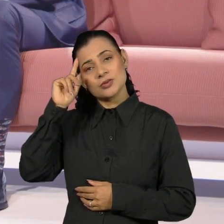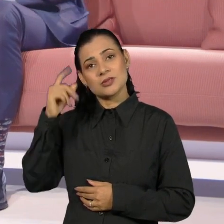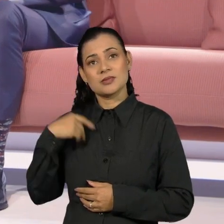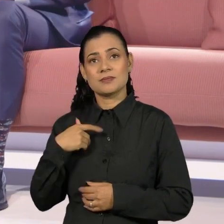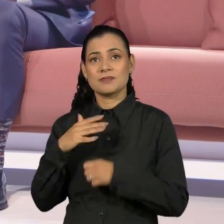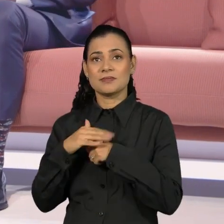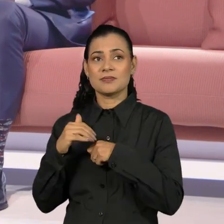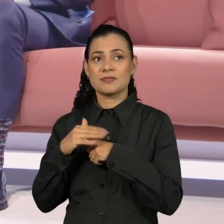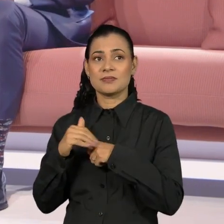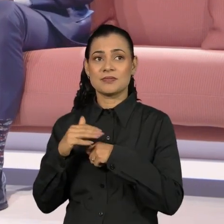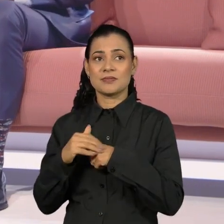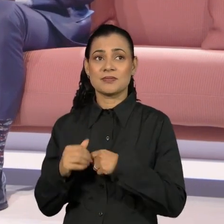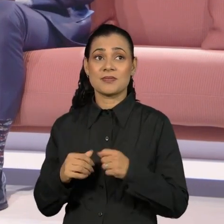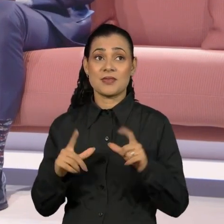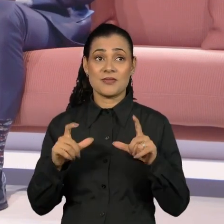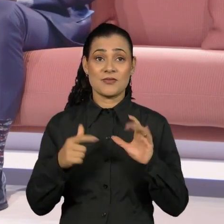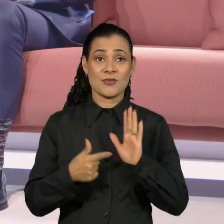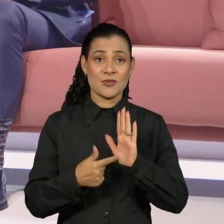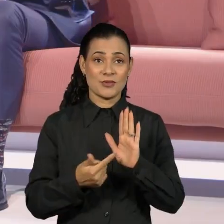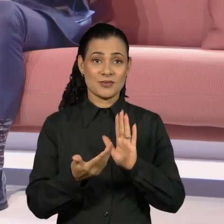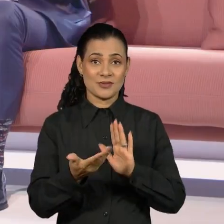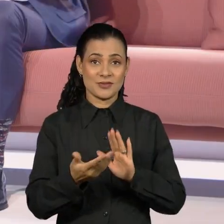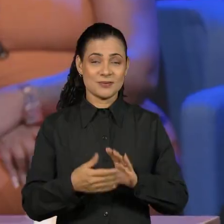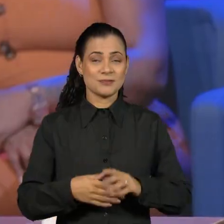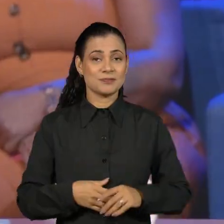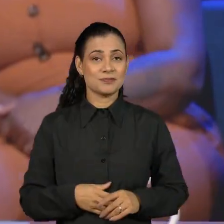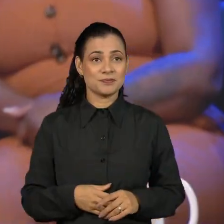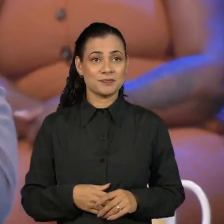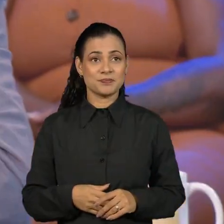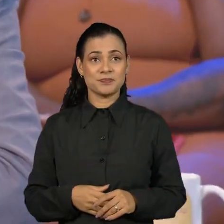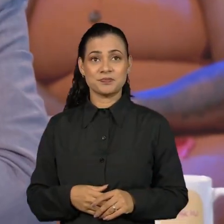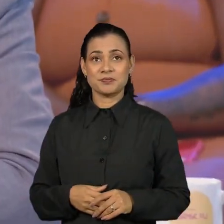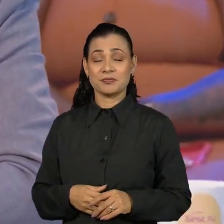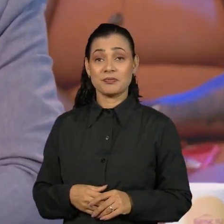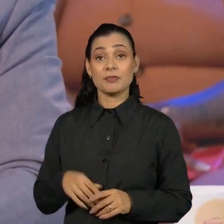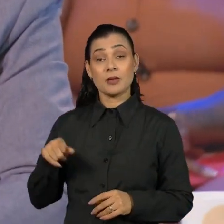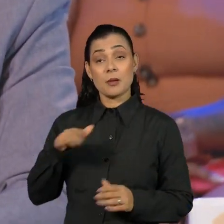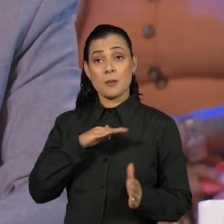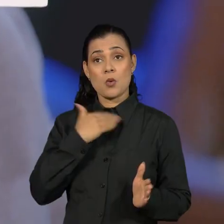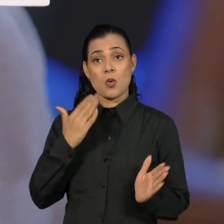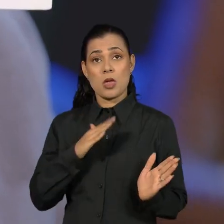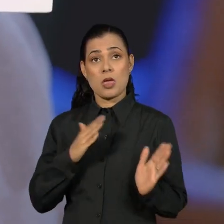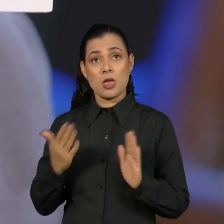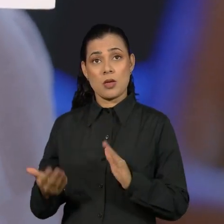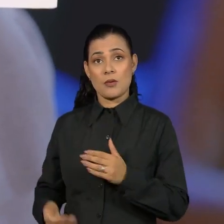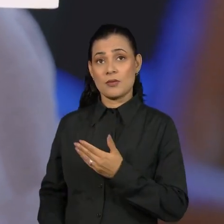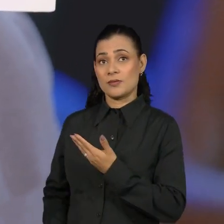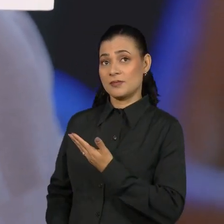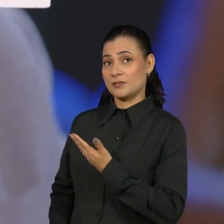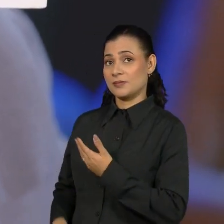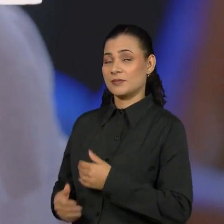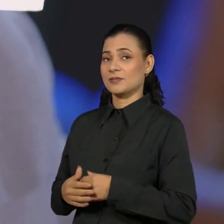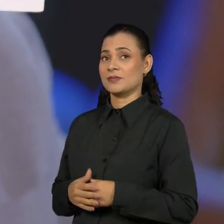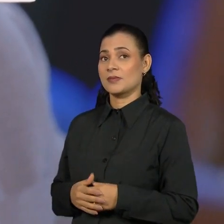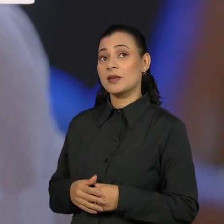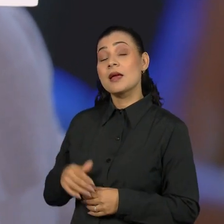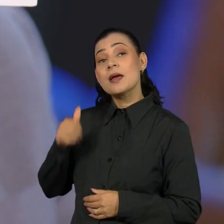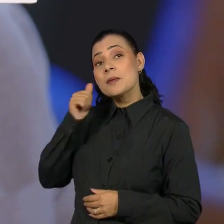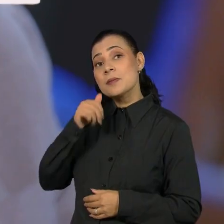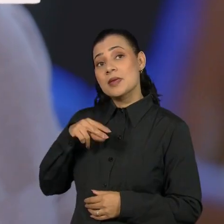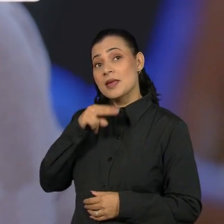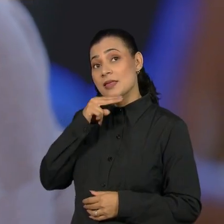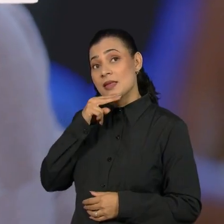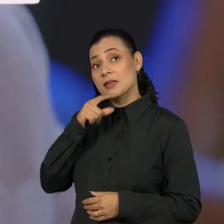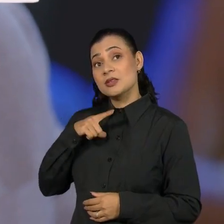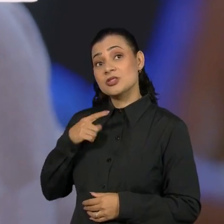Querido Tomás. E ele, quando faleceu, a Julinha, minha neta, tinha